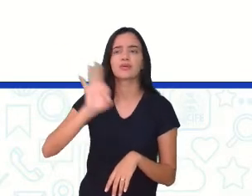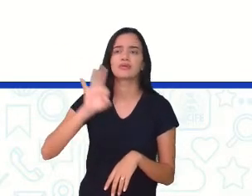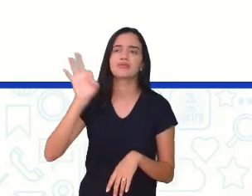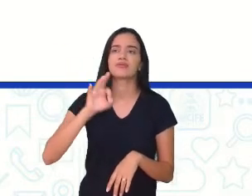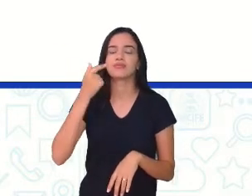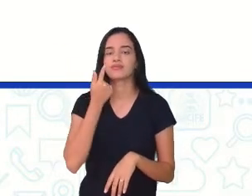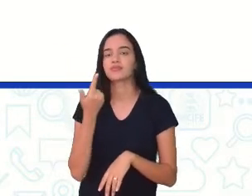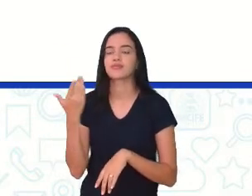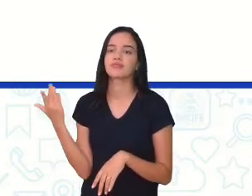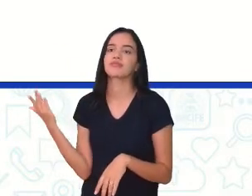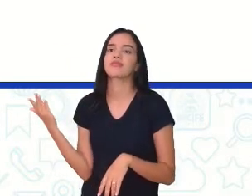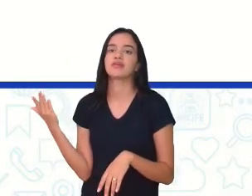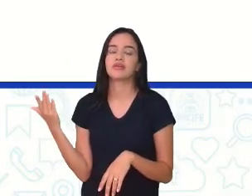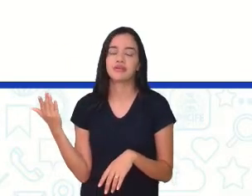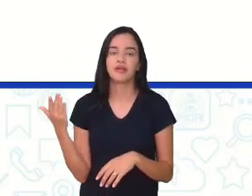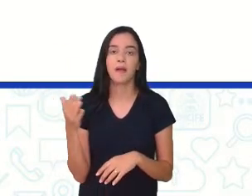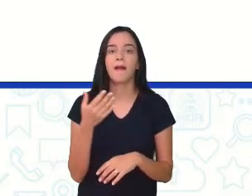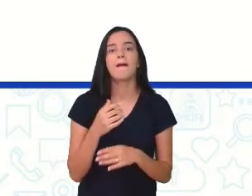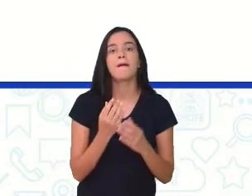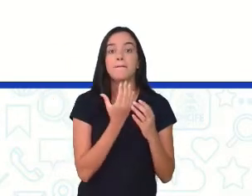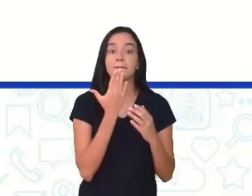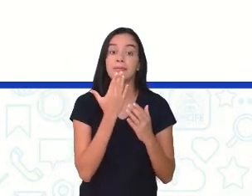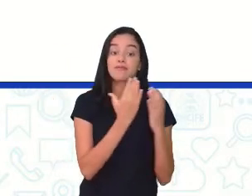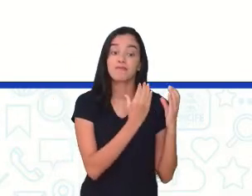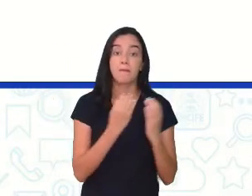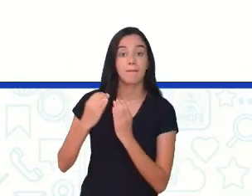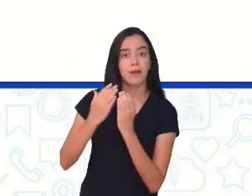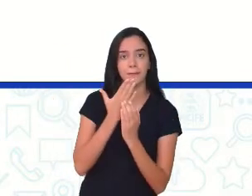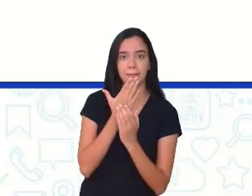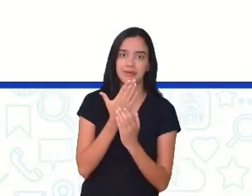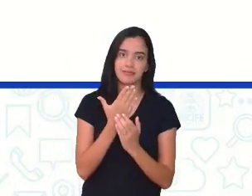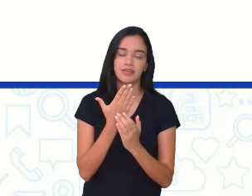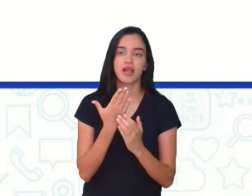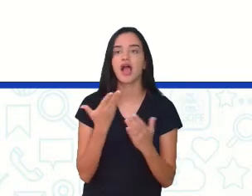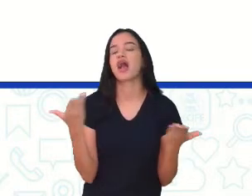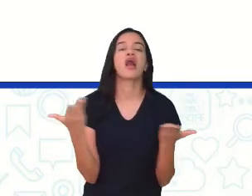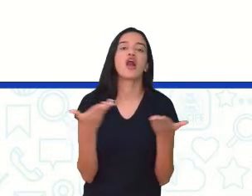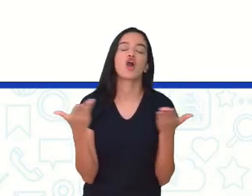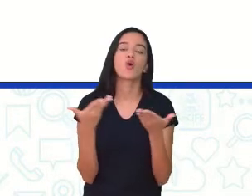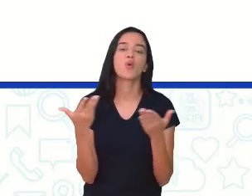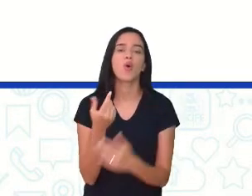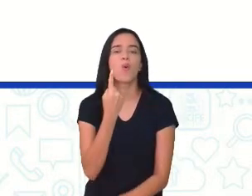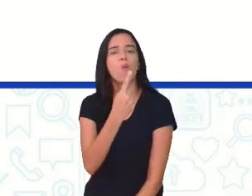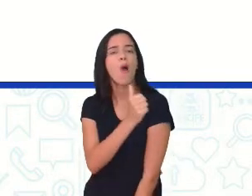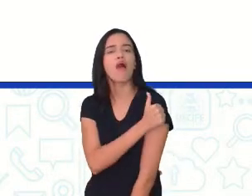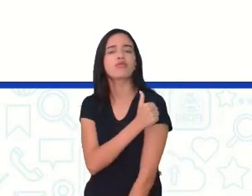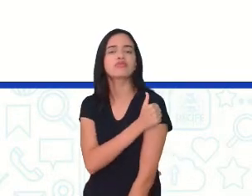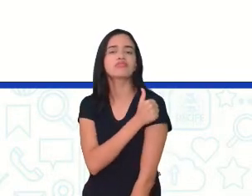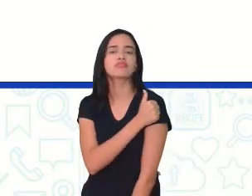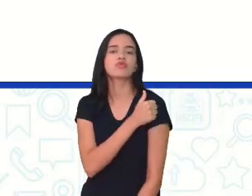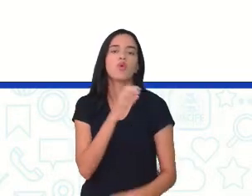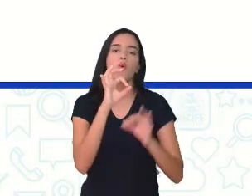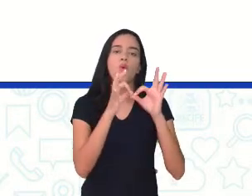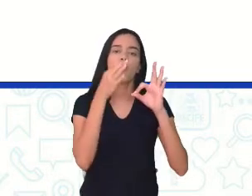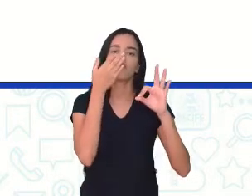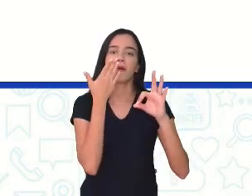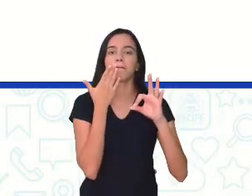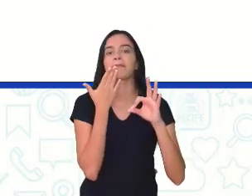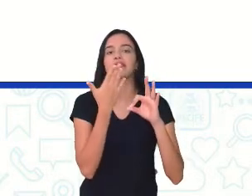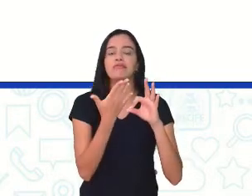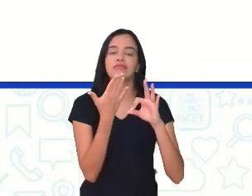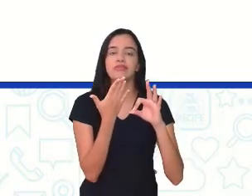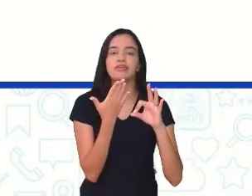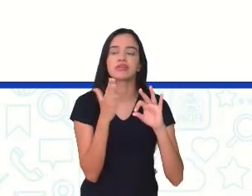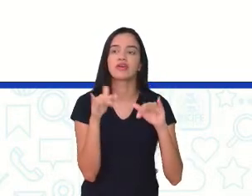alunos preferem melancia, certo? E um aluno lá que preferiu a uva, 1 sobre